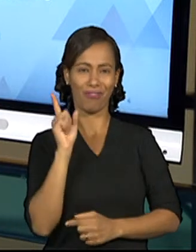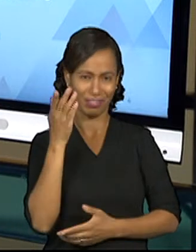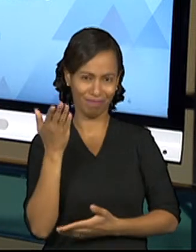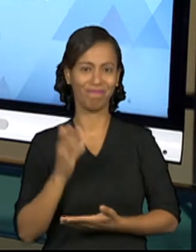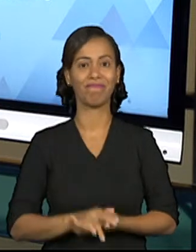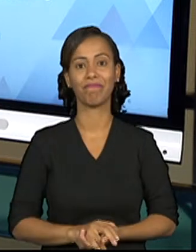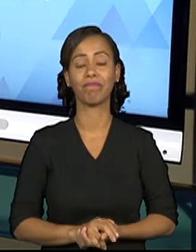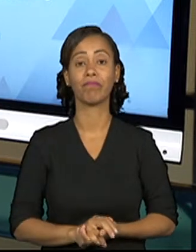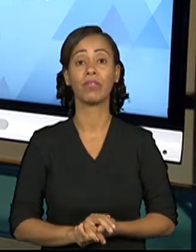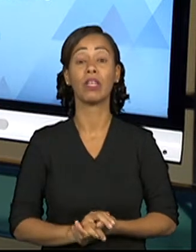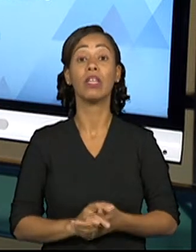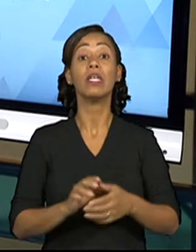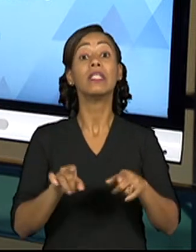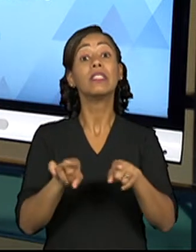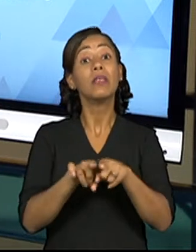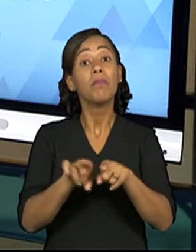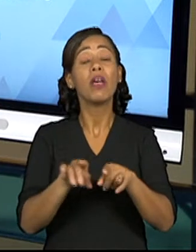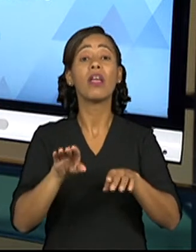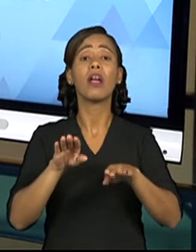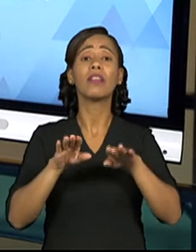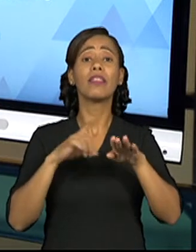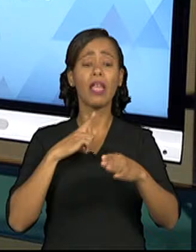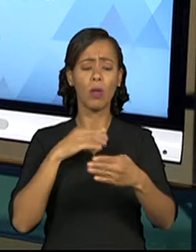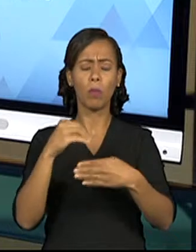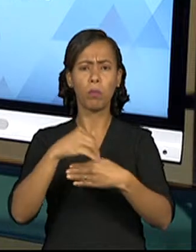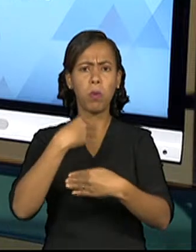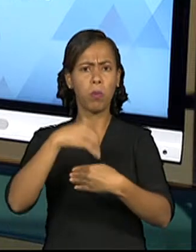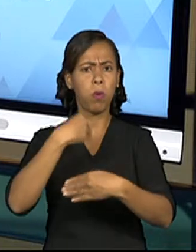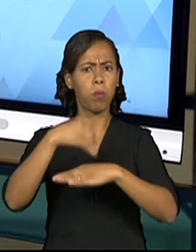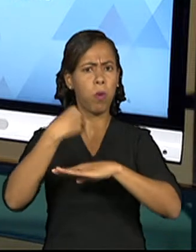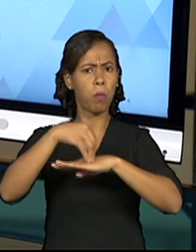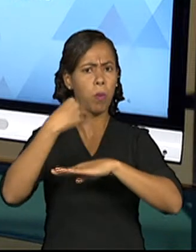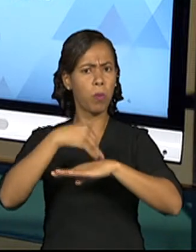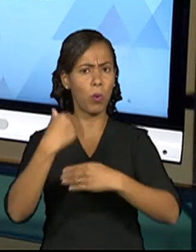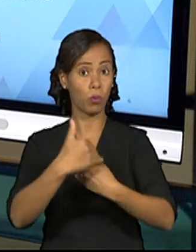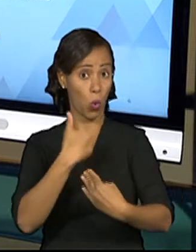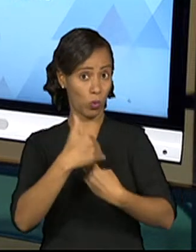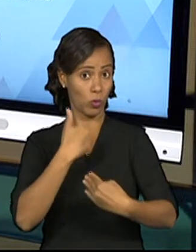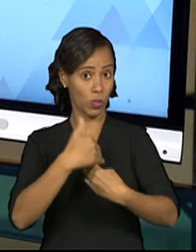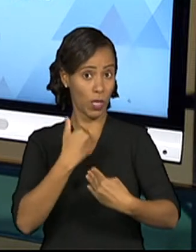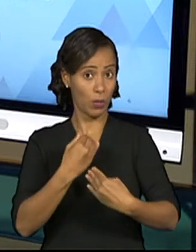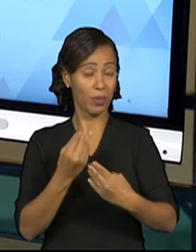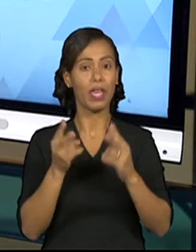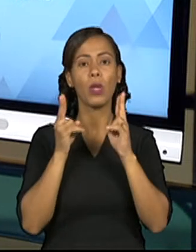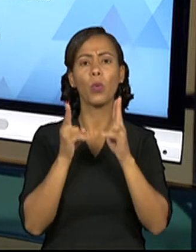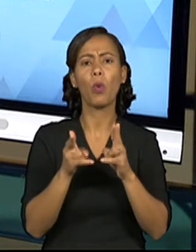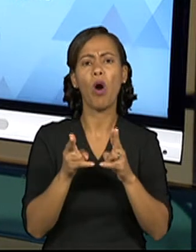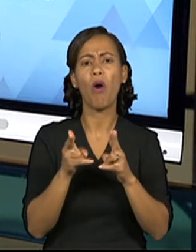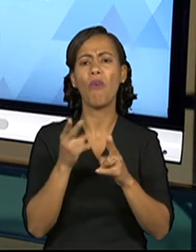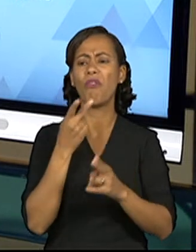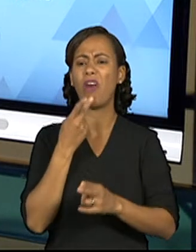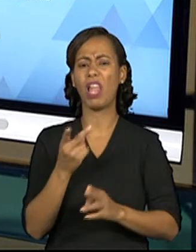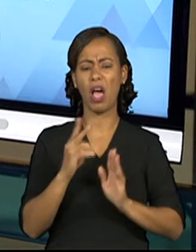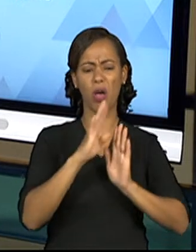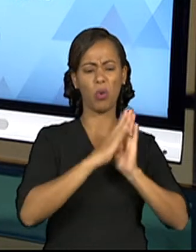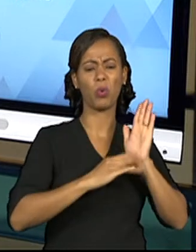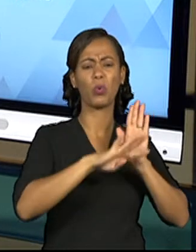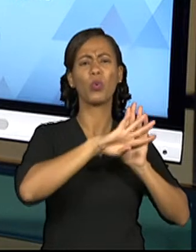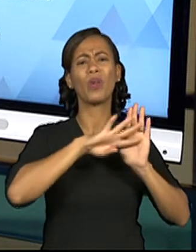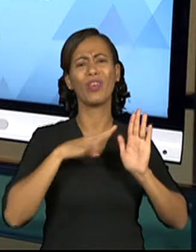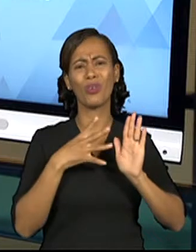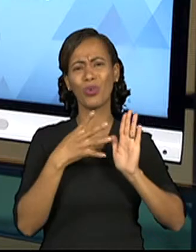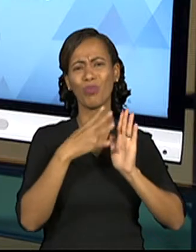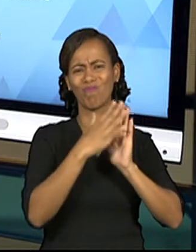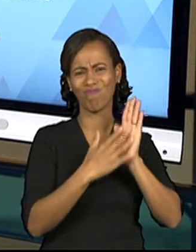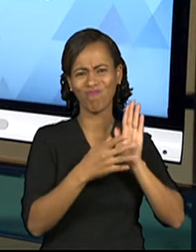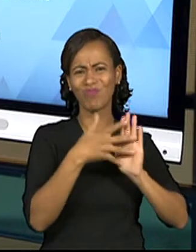Mas existem essas orientações e essas diretrizes que eu prefiro chamar de um currículo prescrito